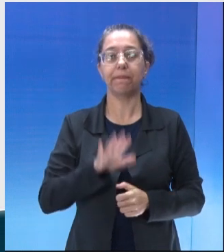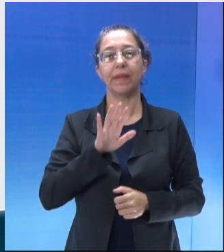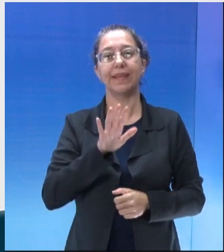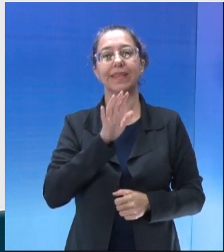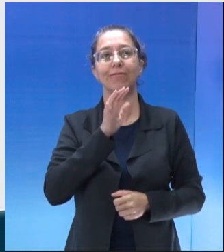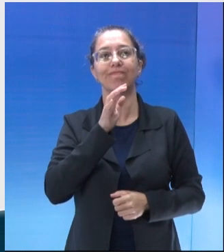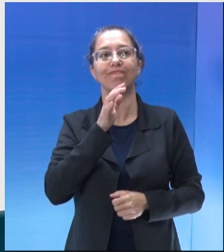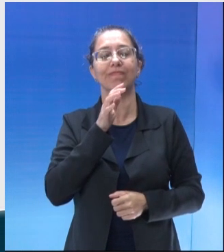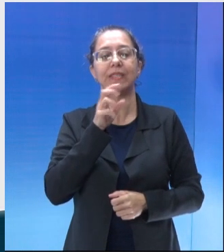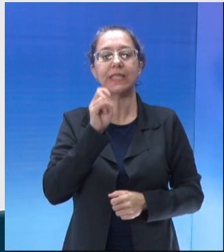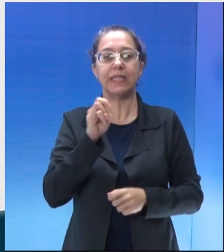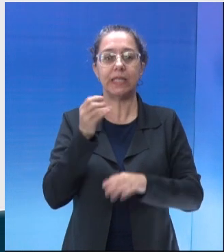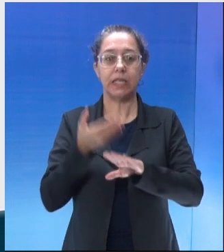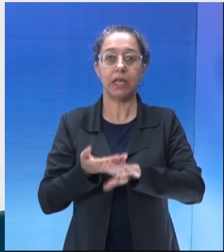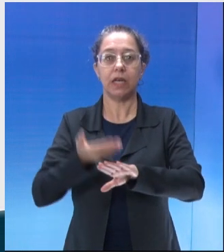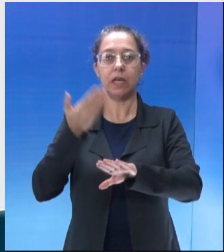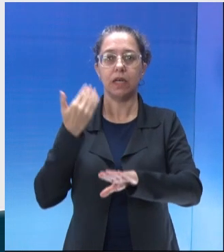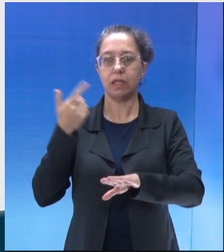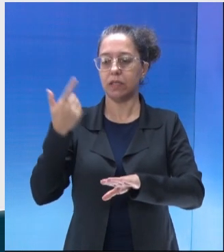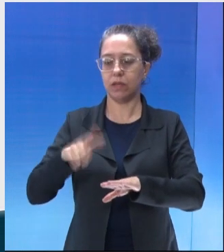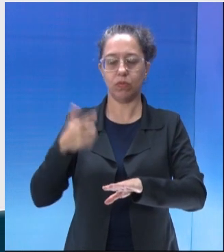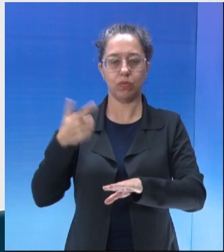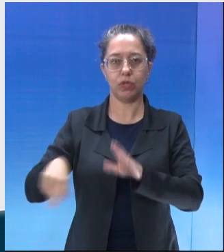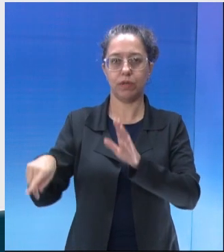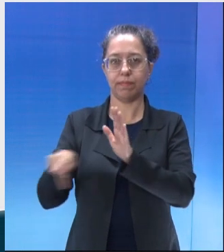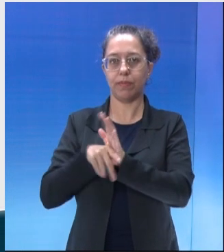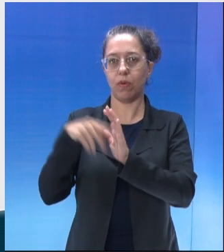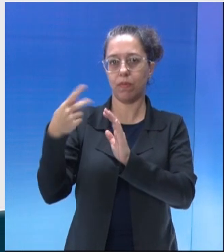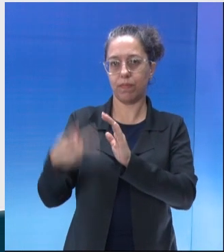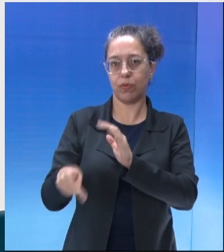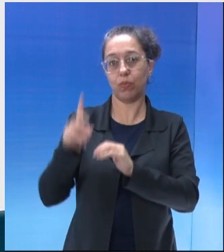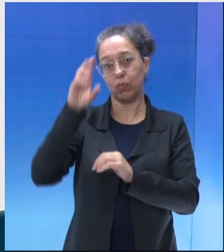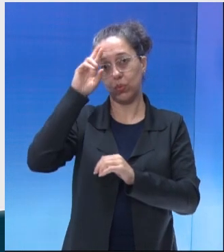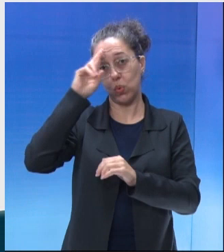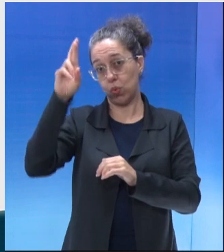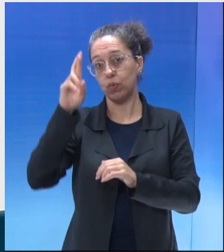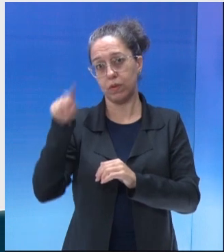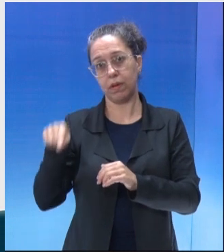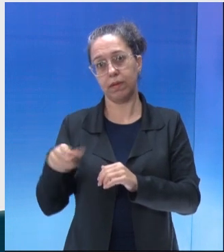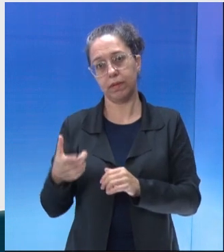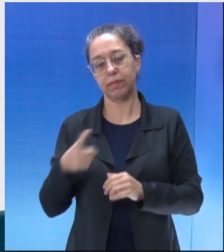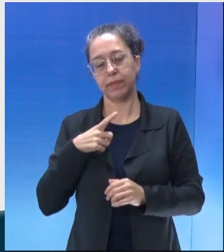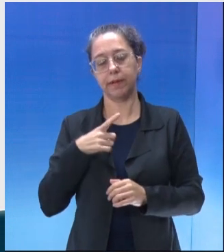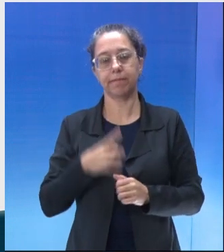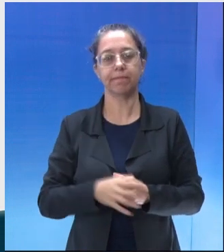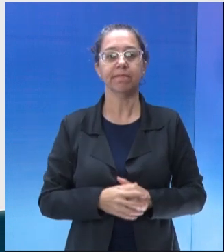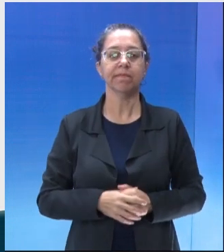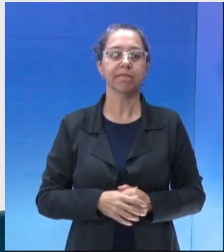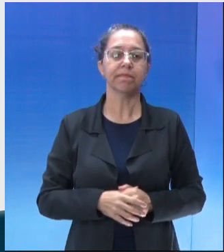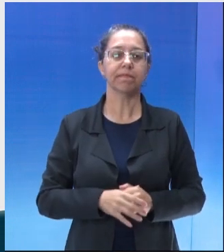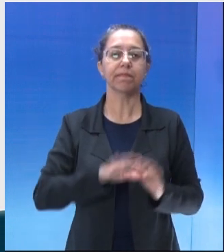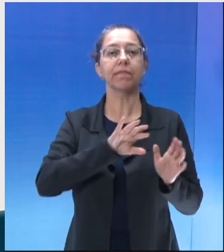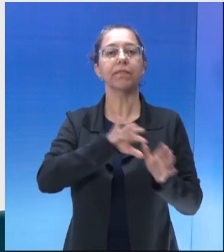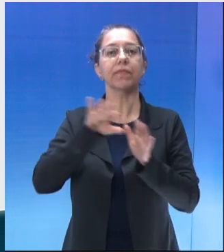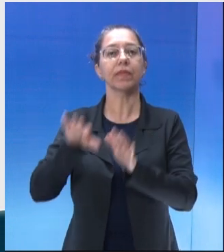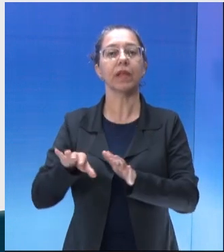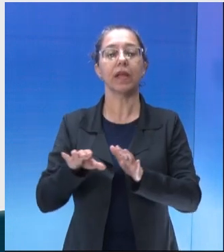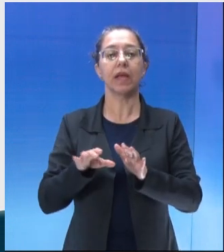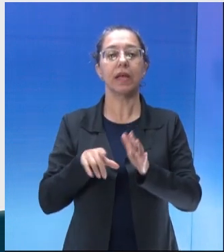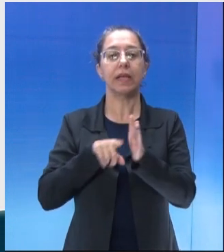um proprietário privado, tá? Isso eram terras devolutas. Vamos para a questão 50